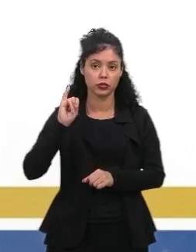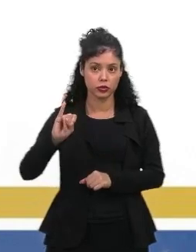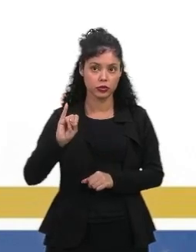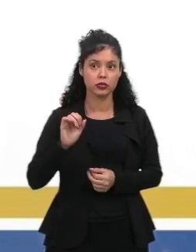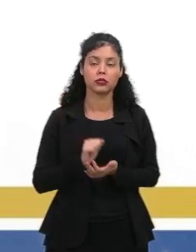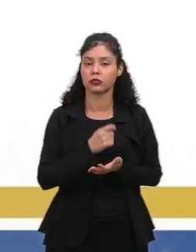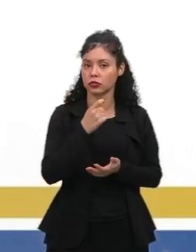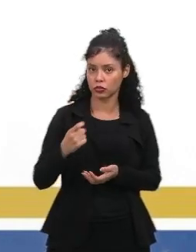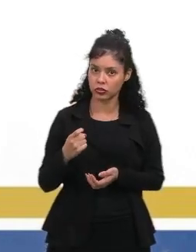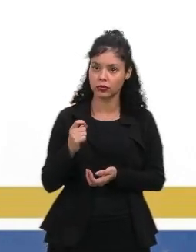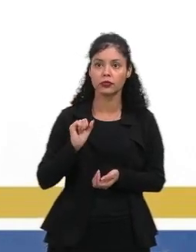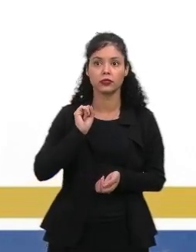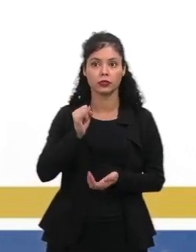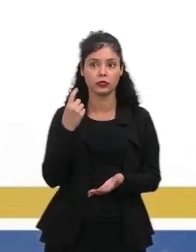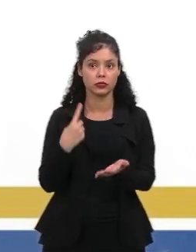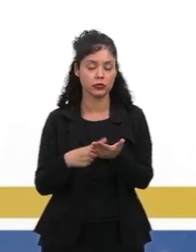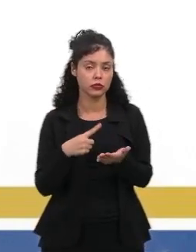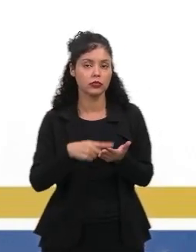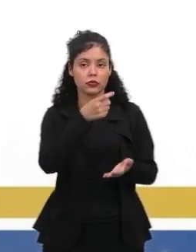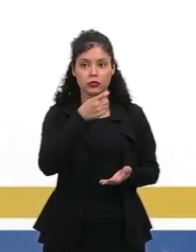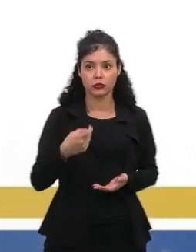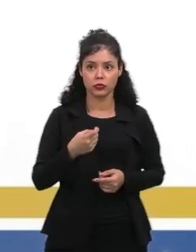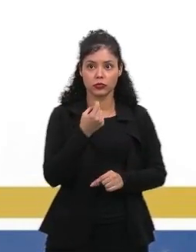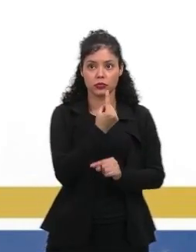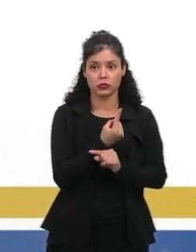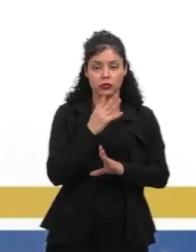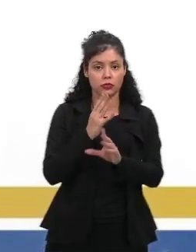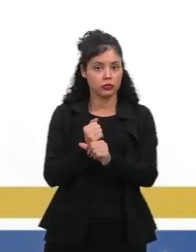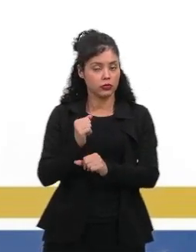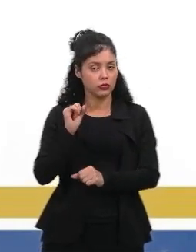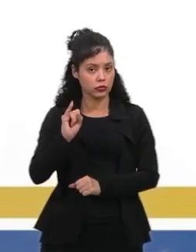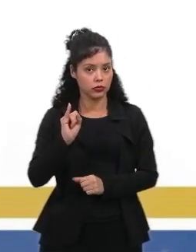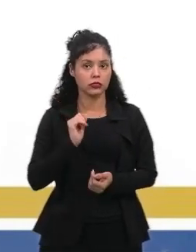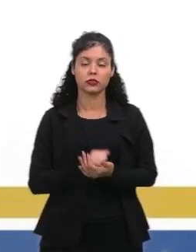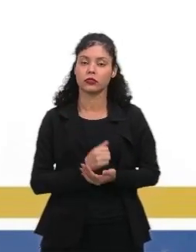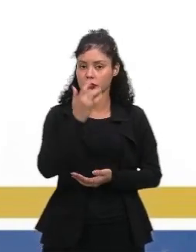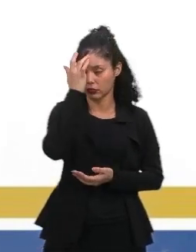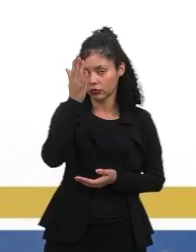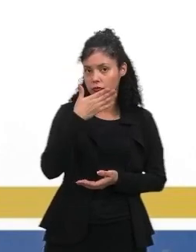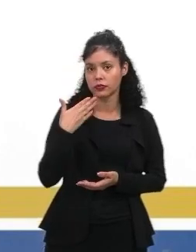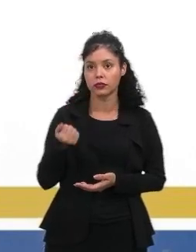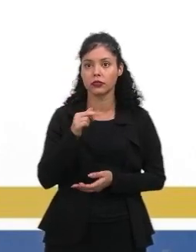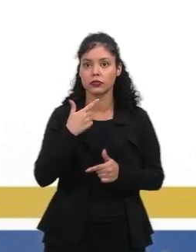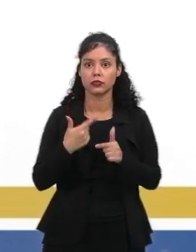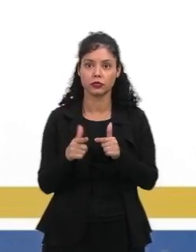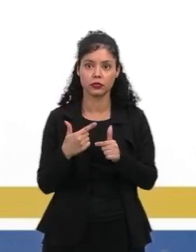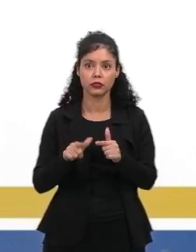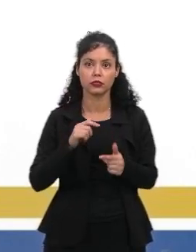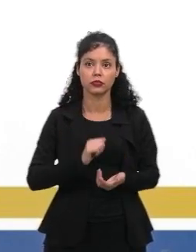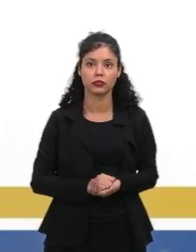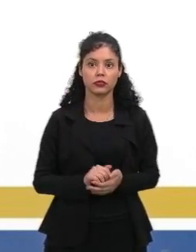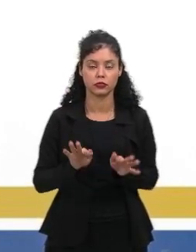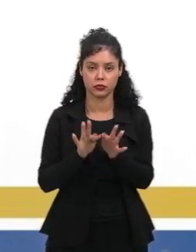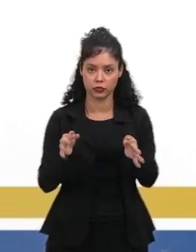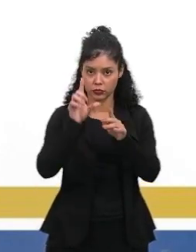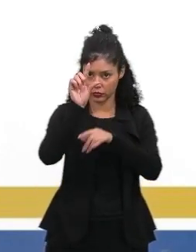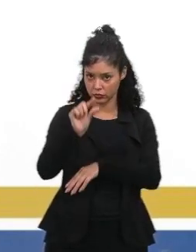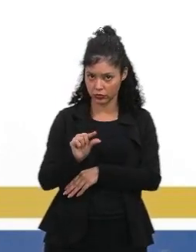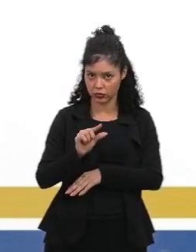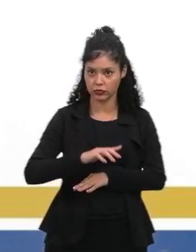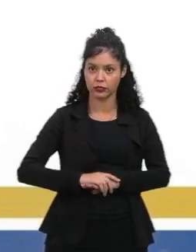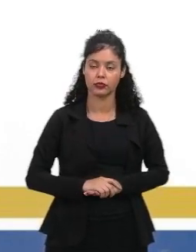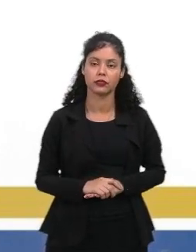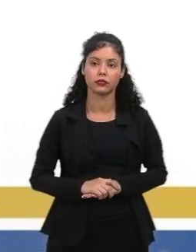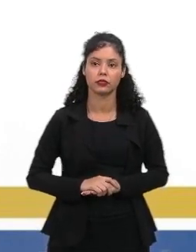como sendo x. Se eu considero que x é igual a 1 mais i, a gente vai facilitar aqui o nosso problema, porque a gente vai simplificar.